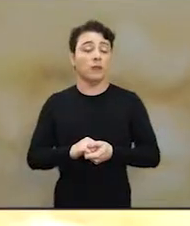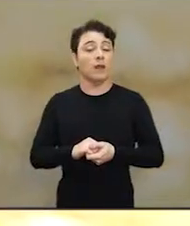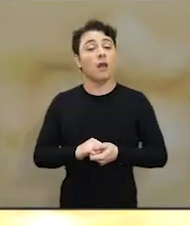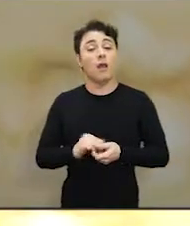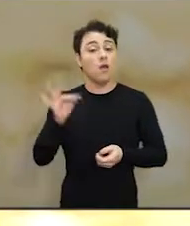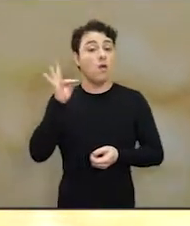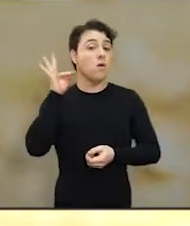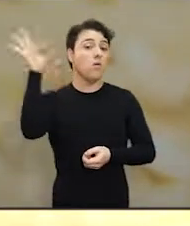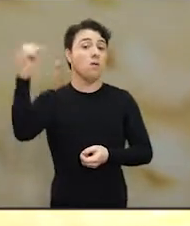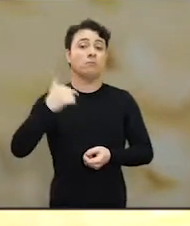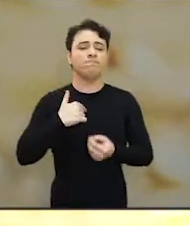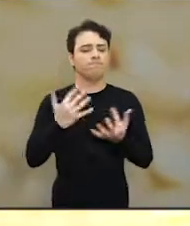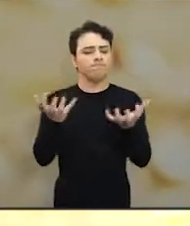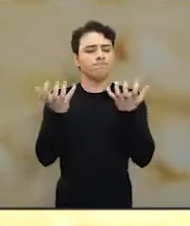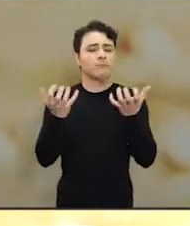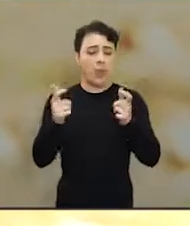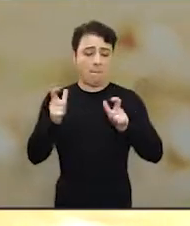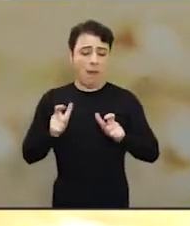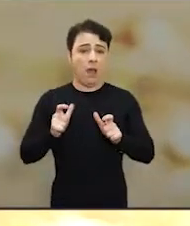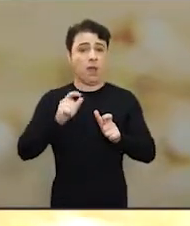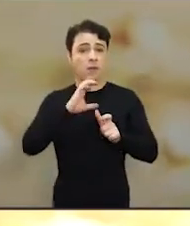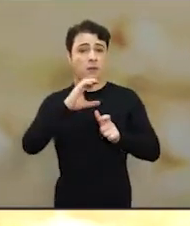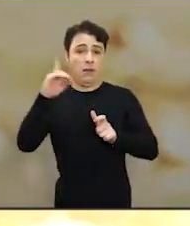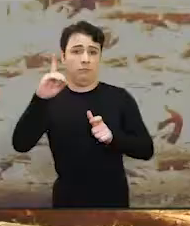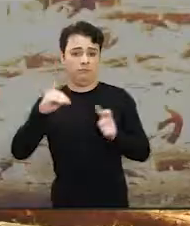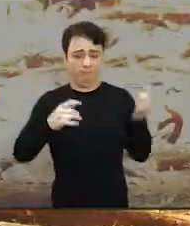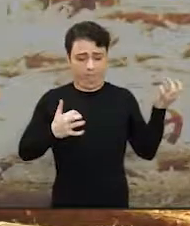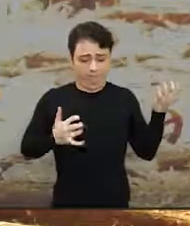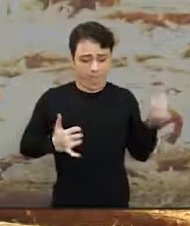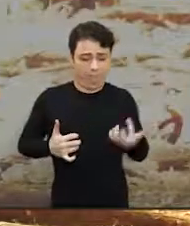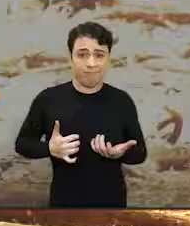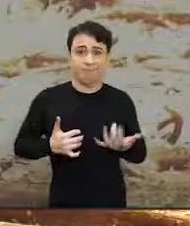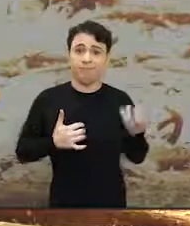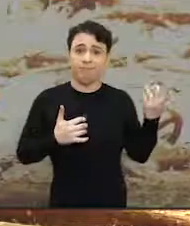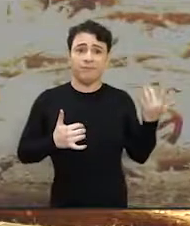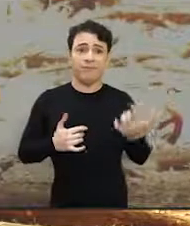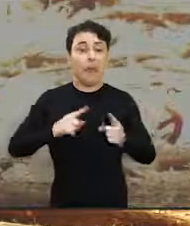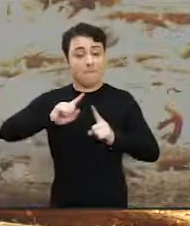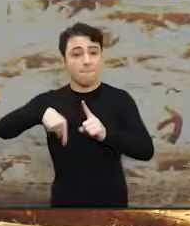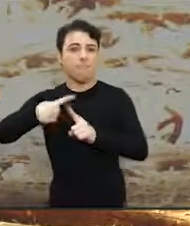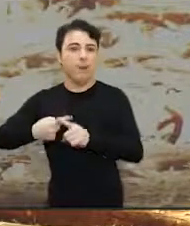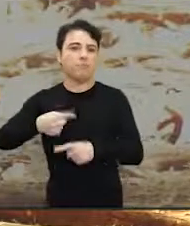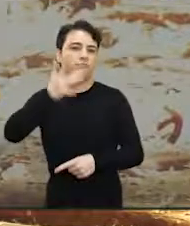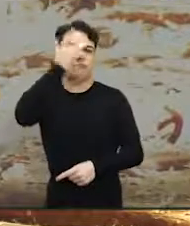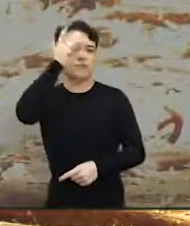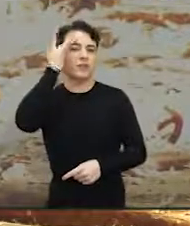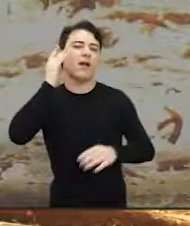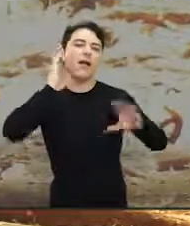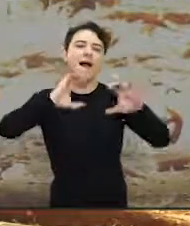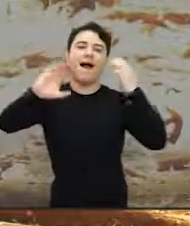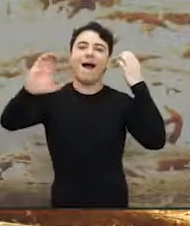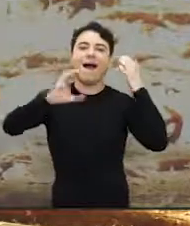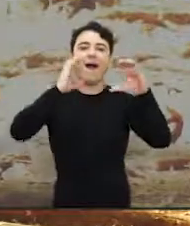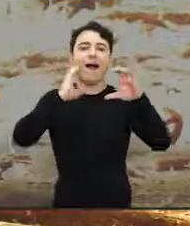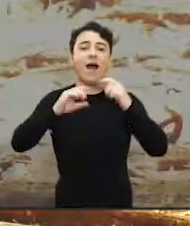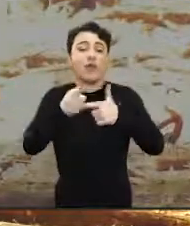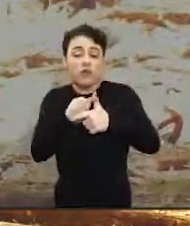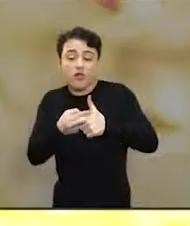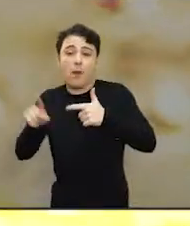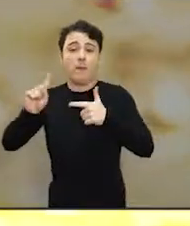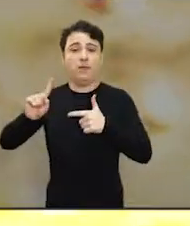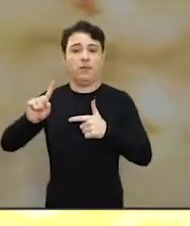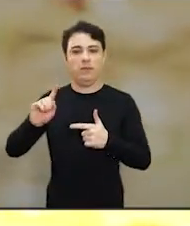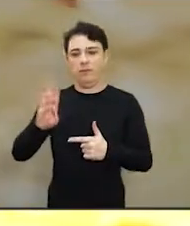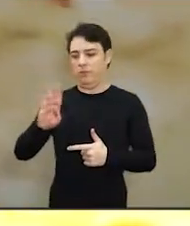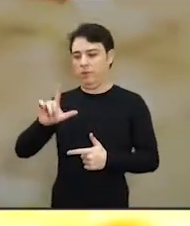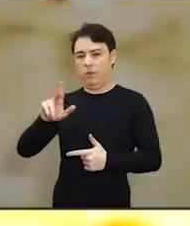Eu ainda quero gravar um disco, não só instrumental, mas um disco também que seja cantado, também com vocal.